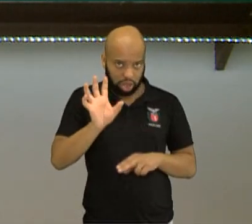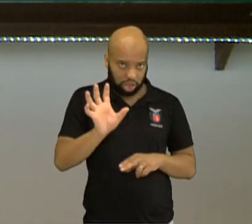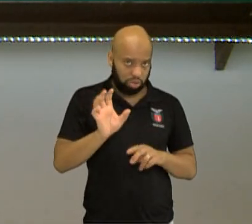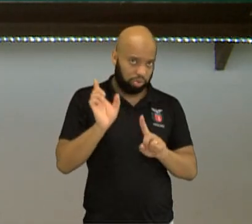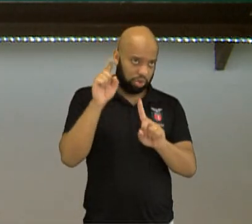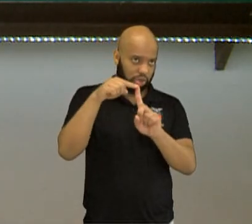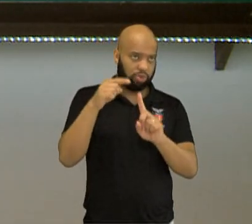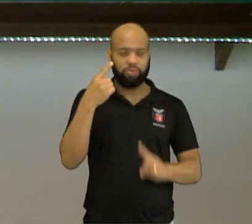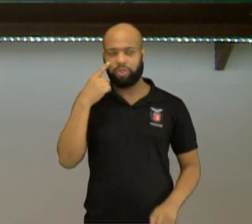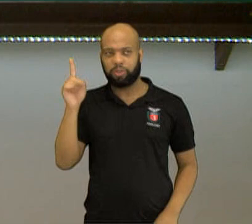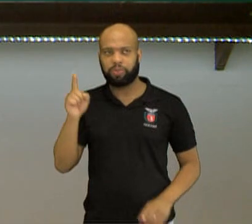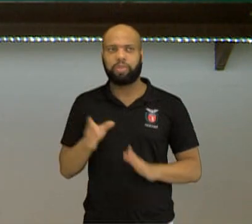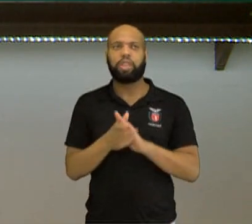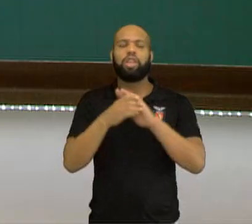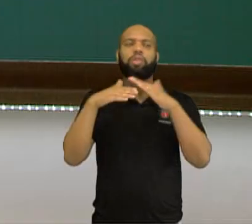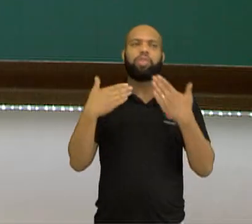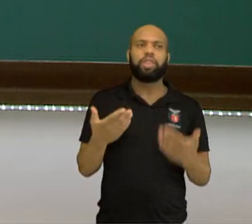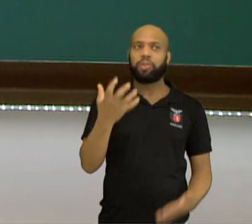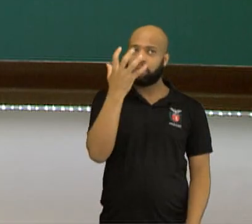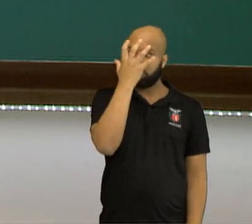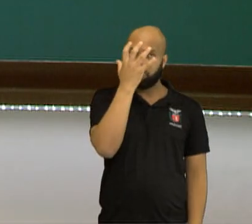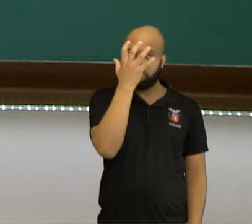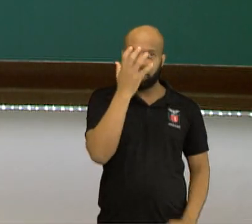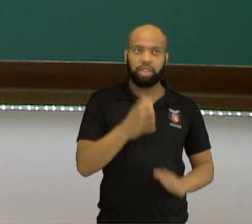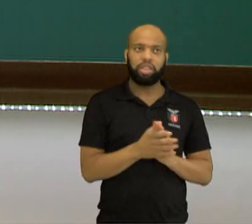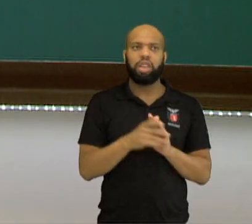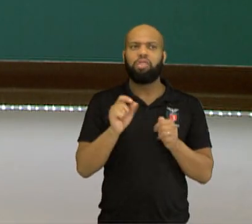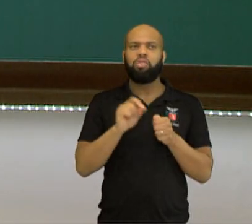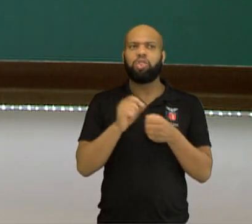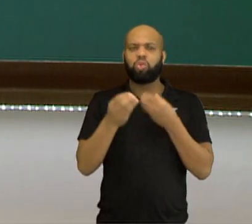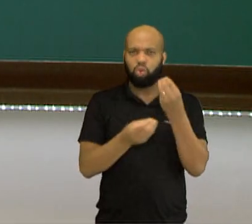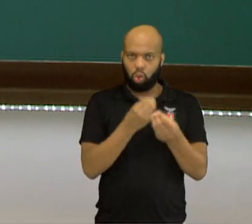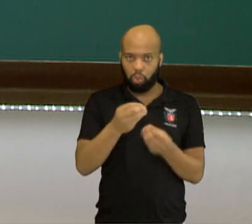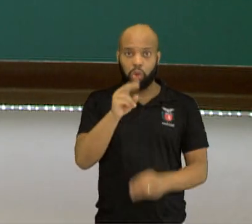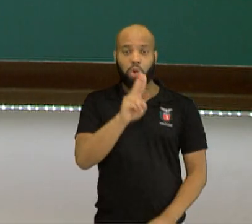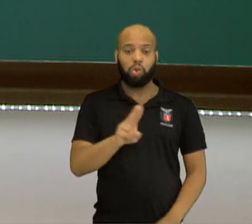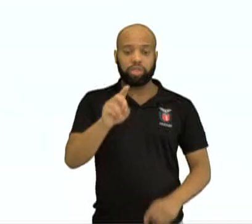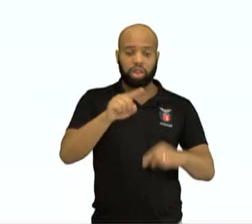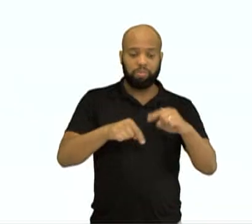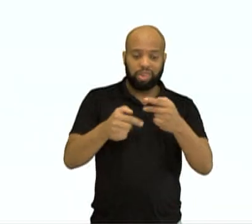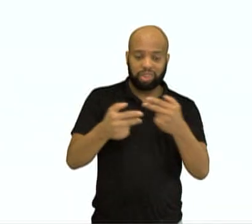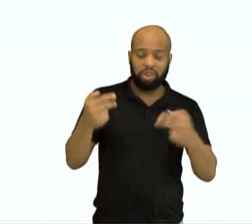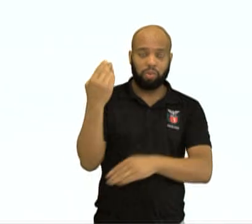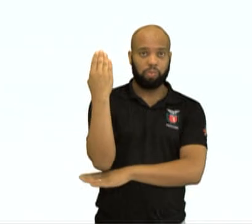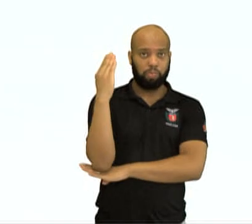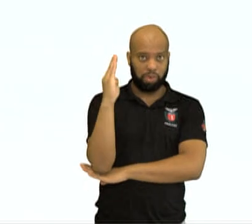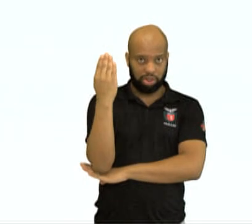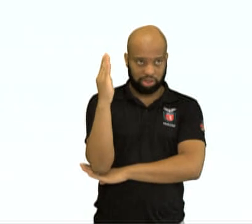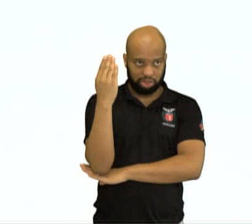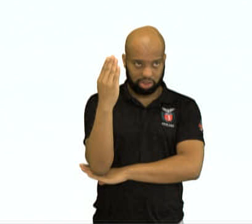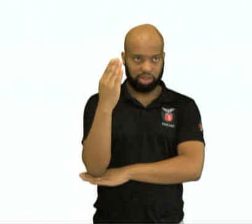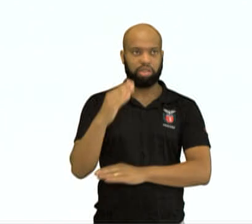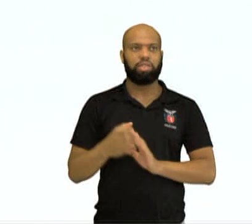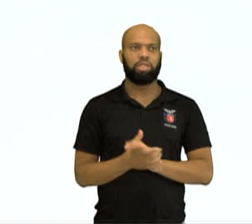Vamos ver? As máscaras eram feitas de madeira, eram